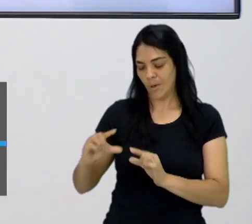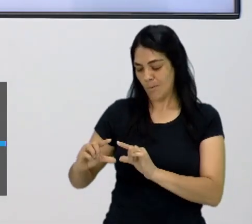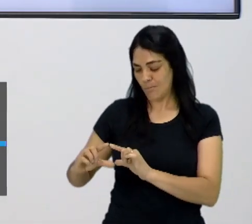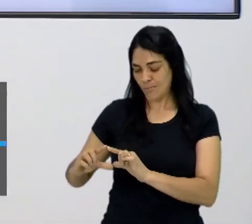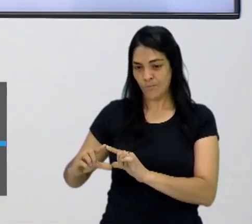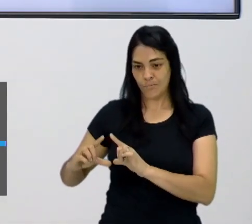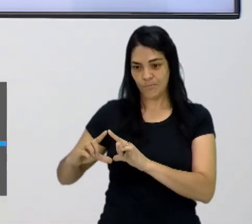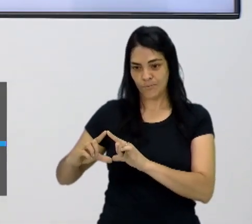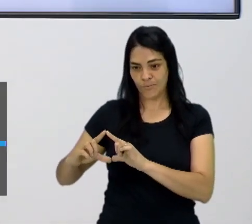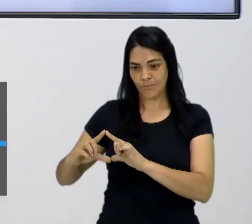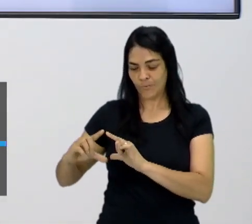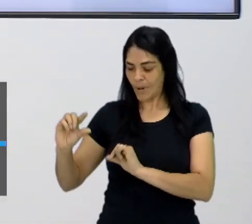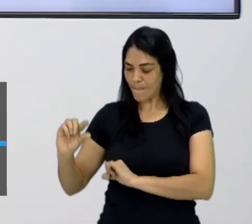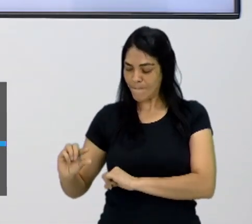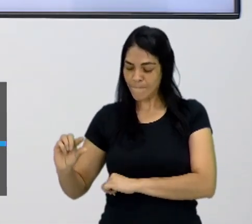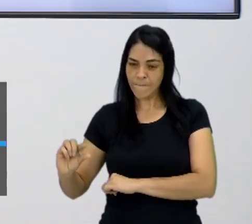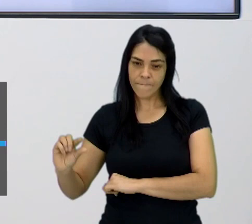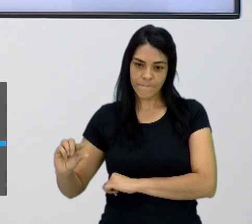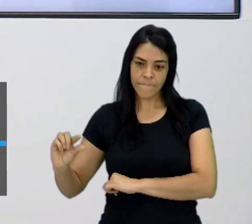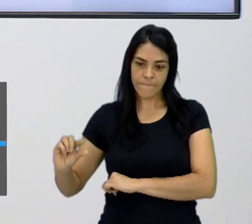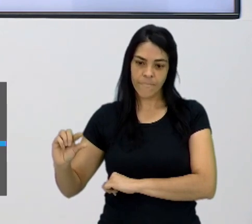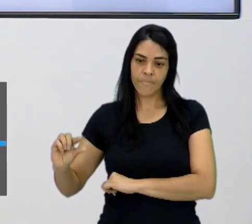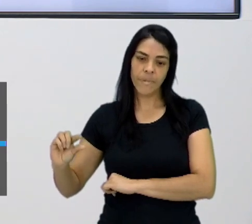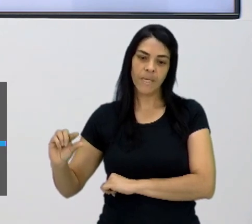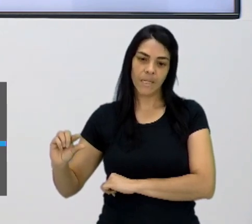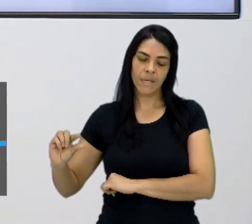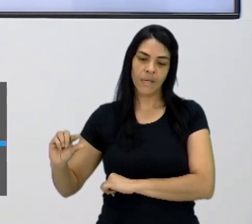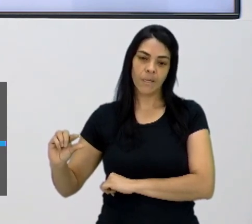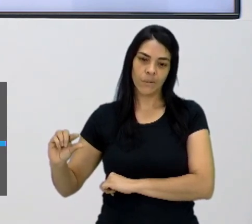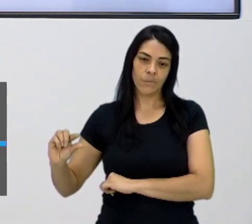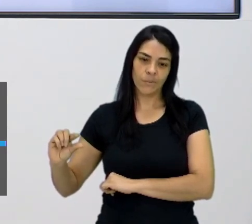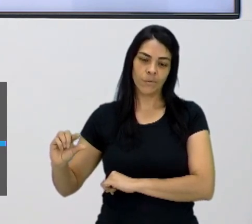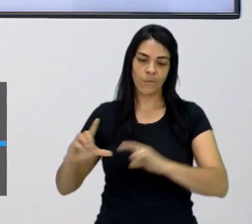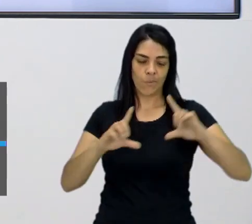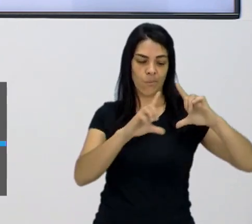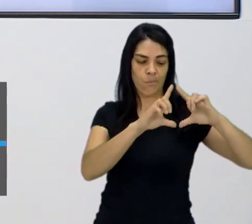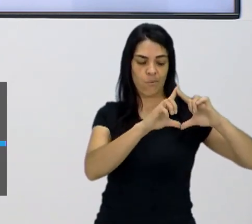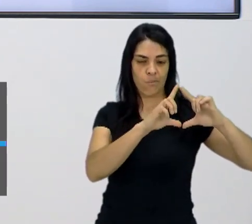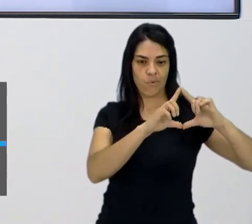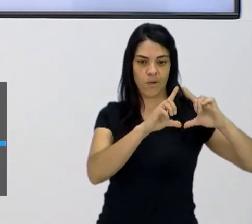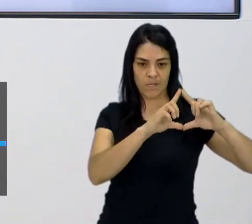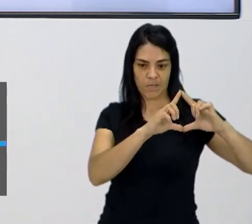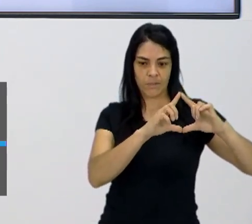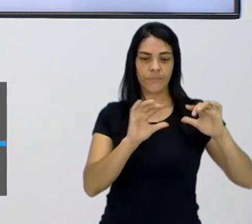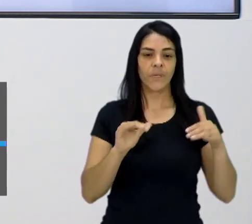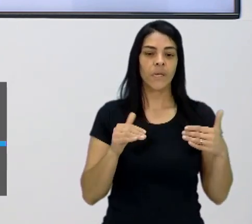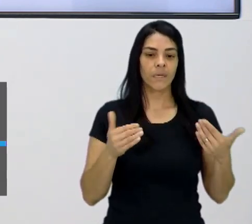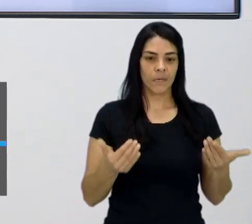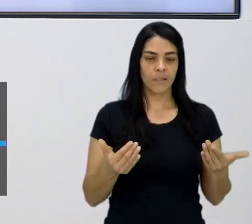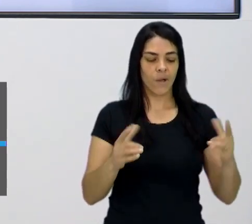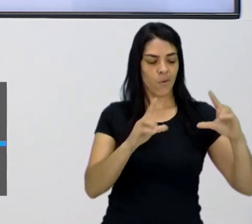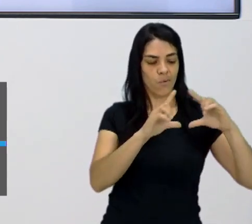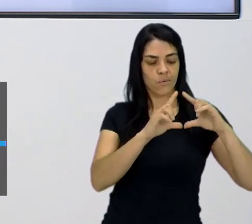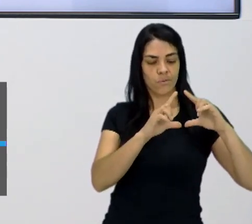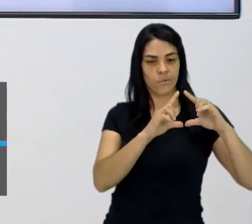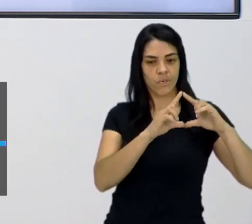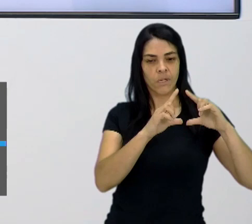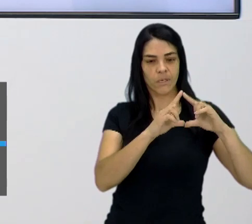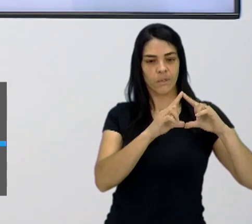que é uma miniatura desse triângulo cinza. Então, a gente pode dizer que este triângulo